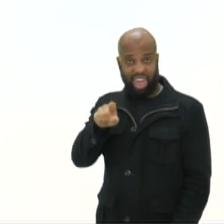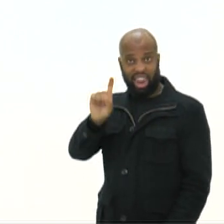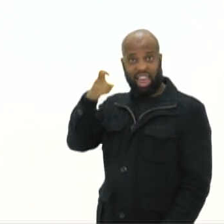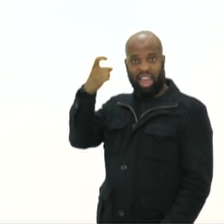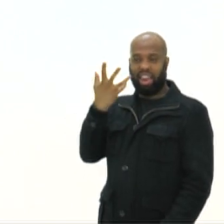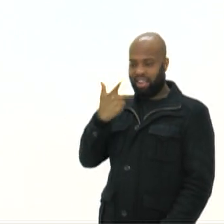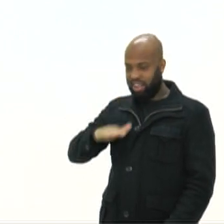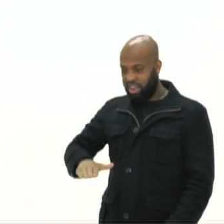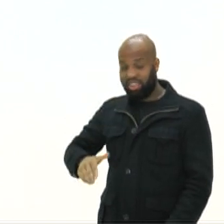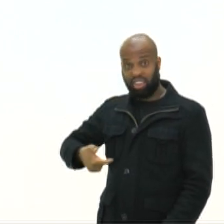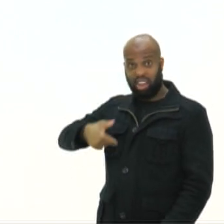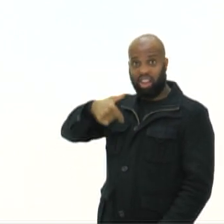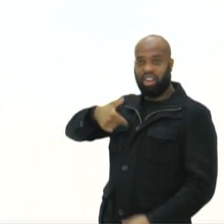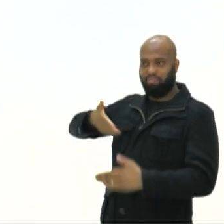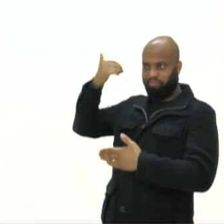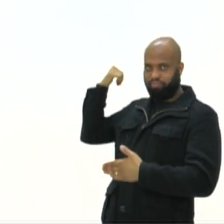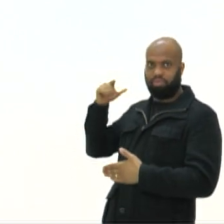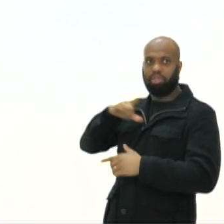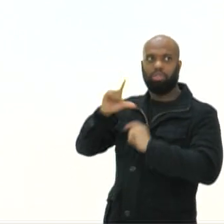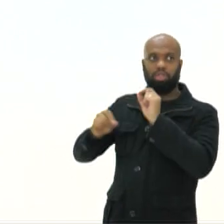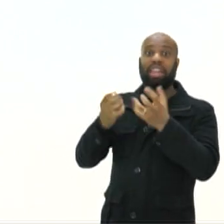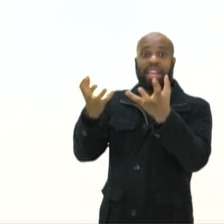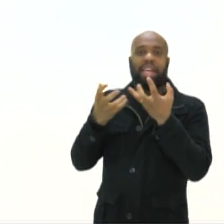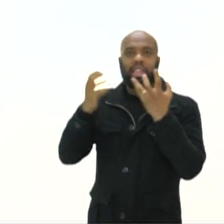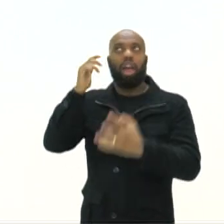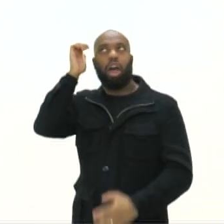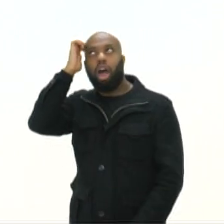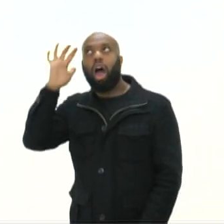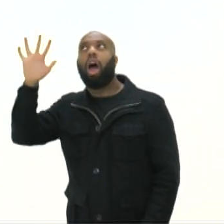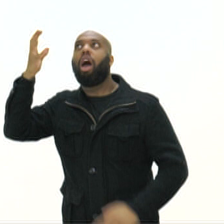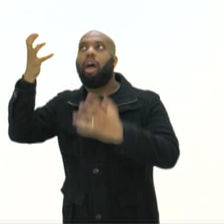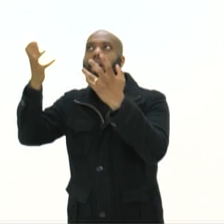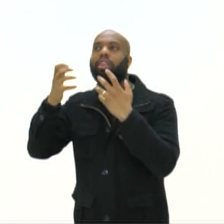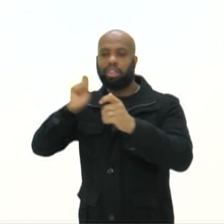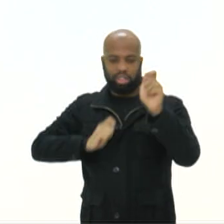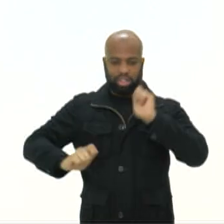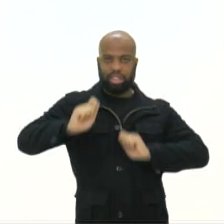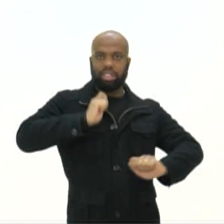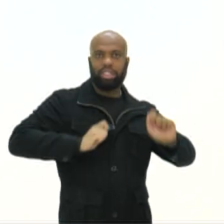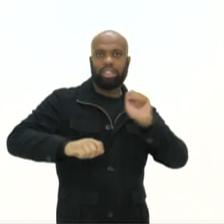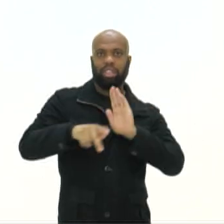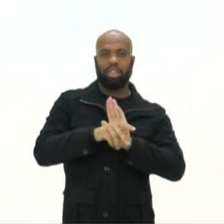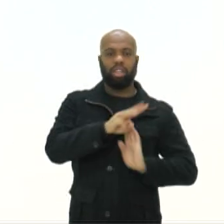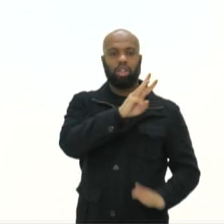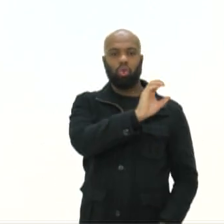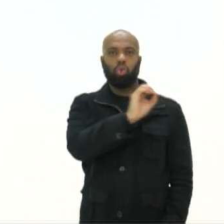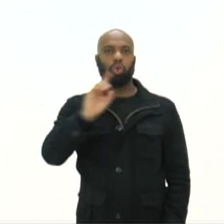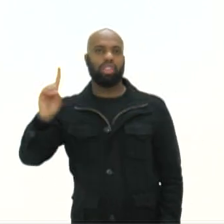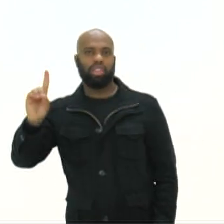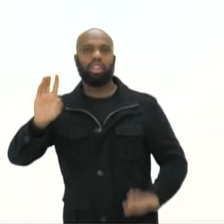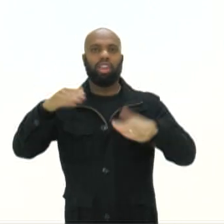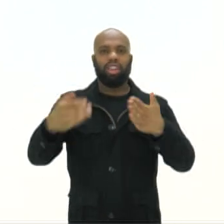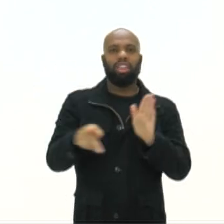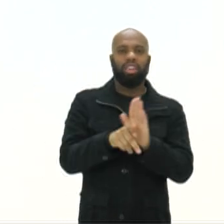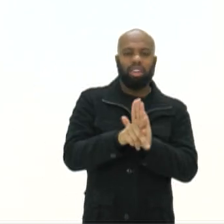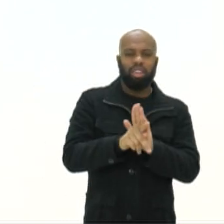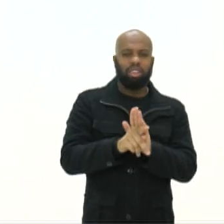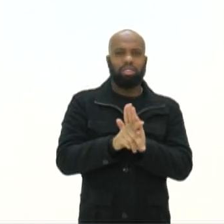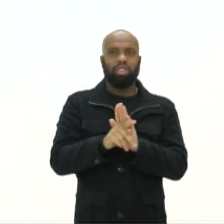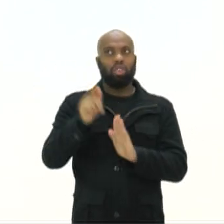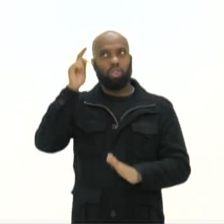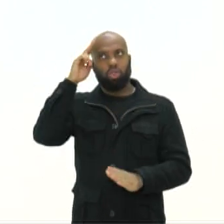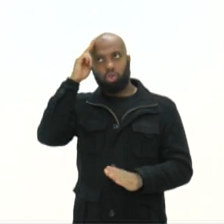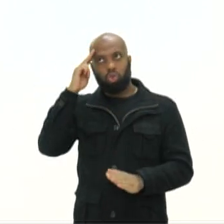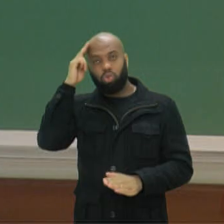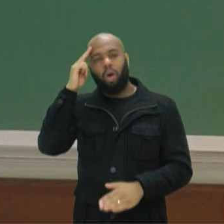sonha em ser... uma amiga, né? Porque é atriz. Uma atriz de Hollywood. Ou seja... esse sonho ainda não se concretizou, né?